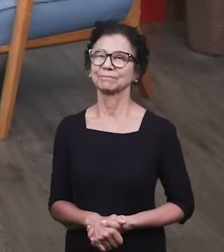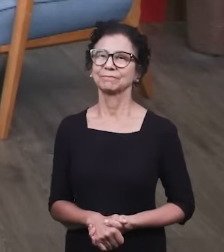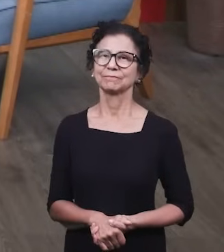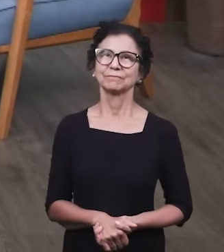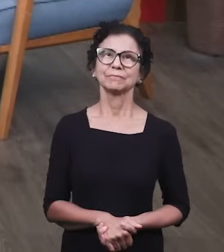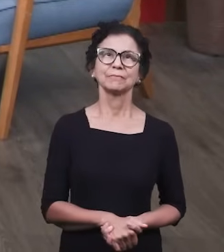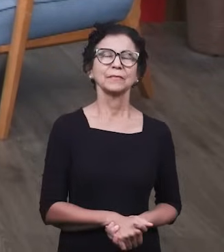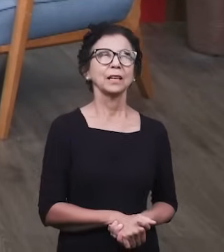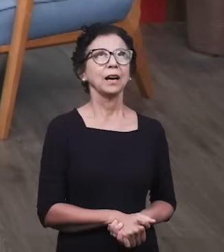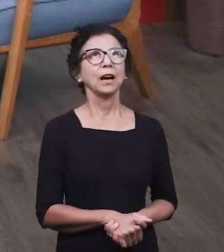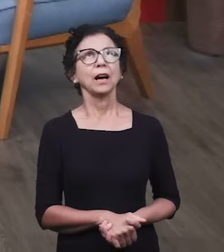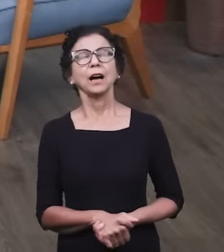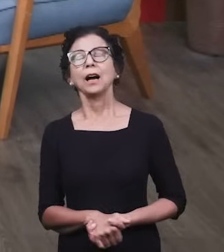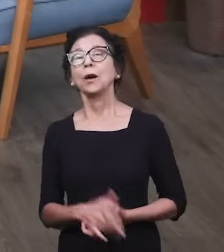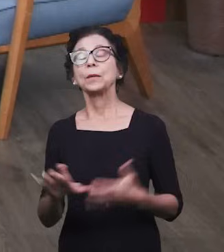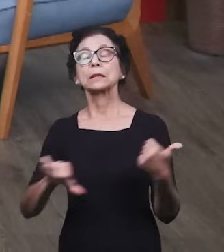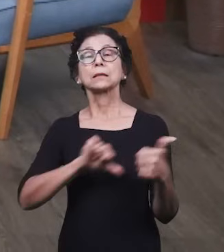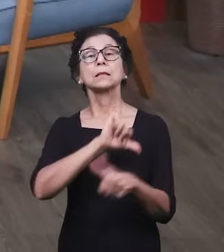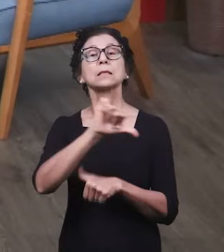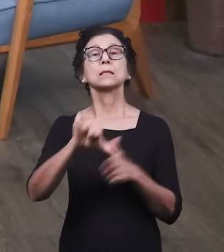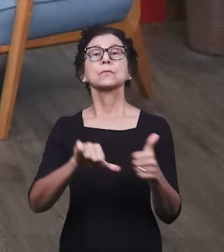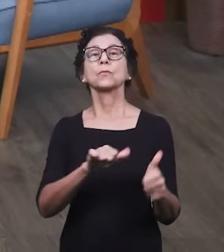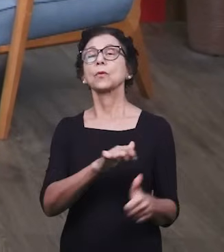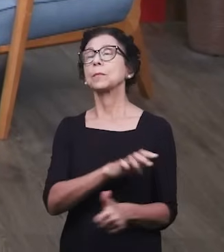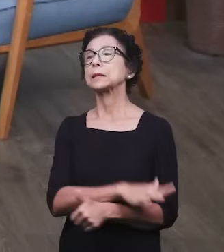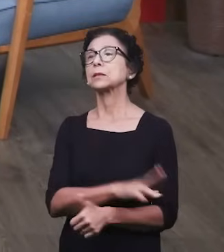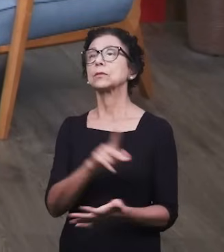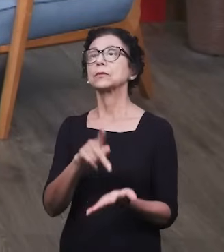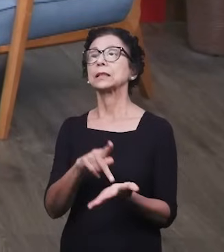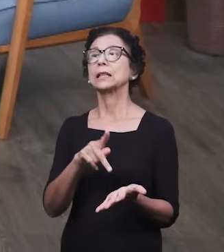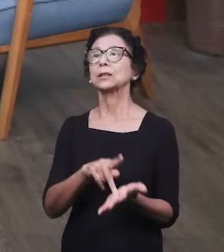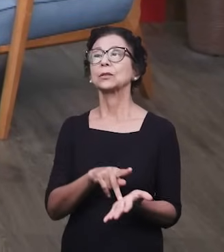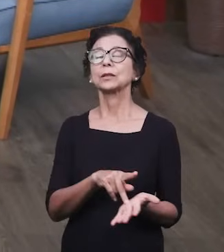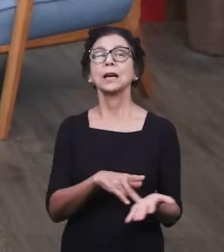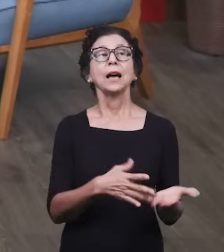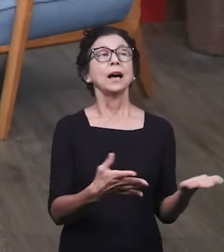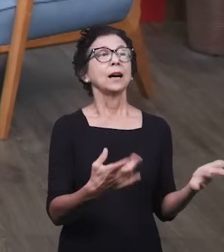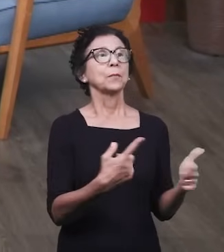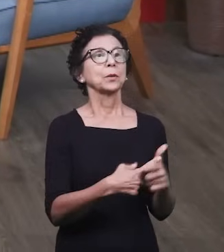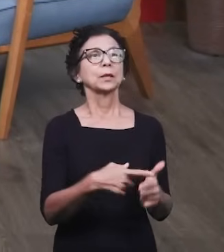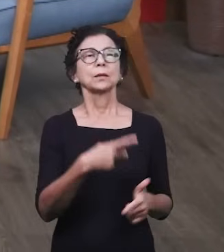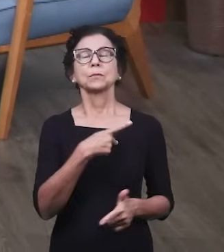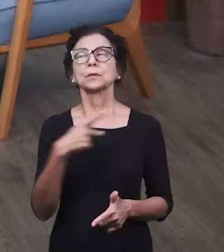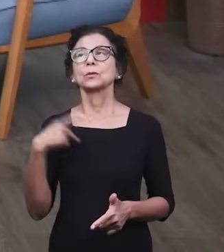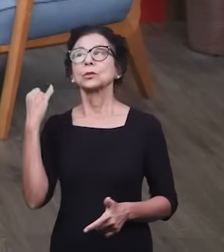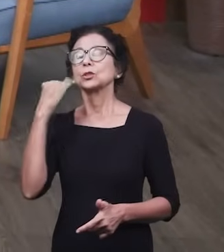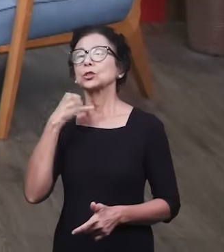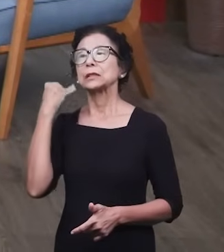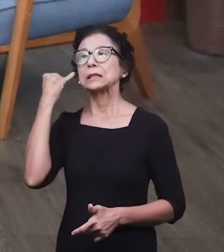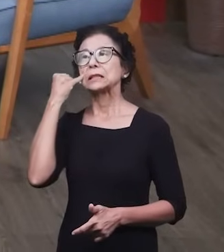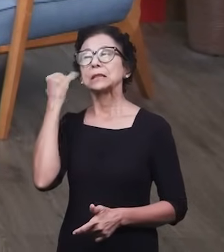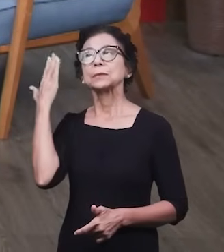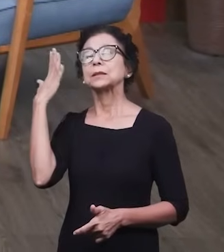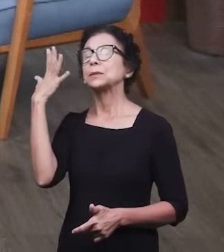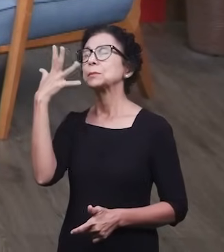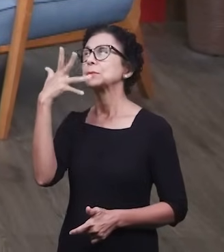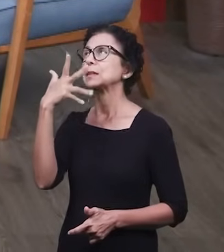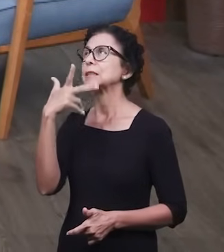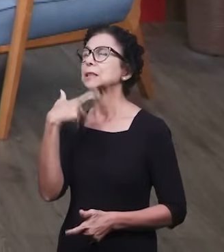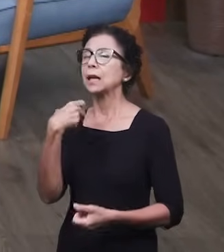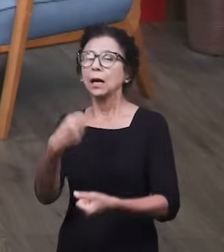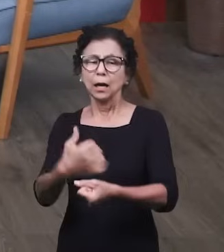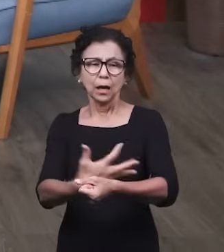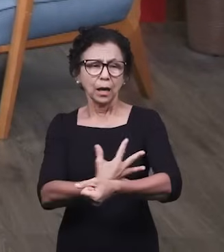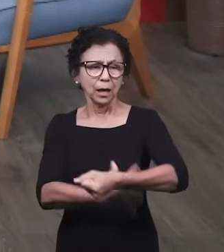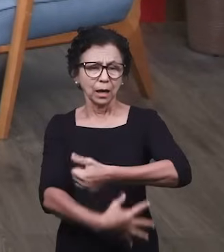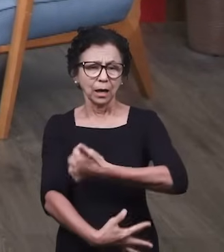Glória a Deus. Não tem conversão. Porque o pastor Josias, ele pregou uma mensagem tão bonita que me